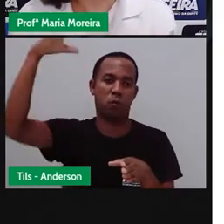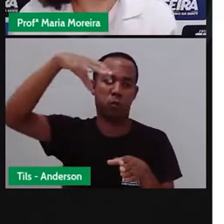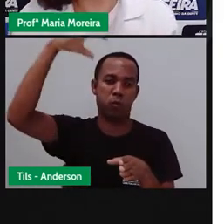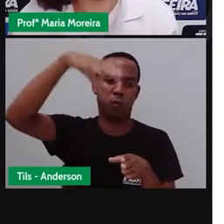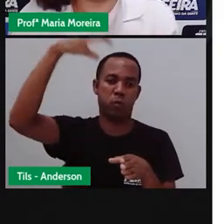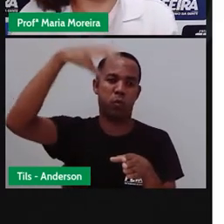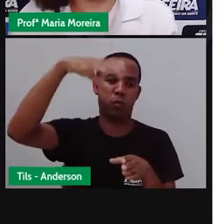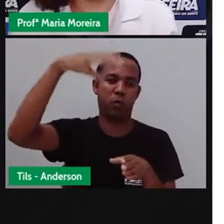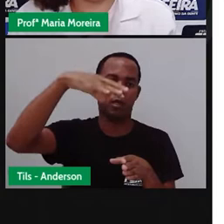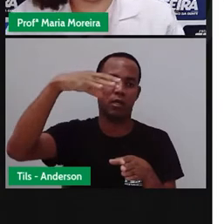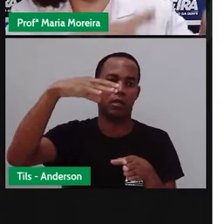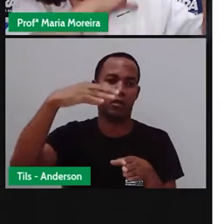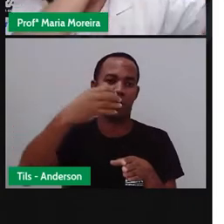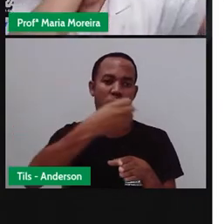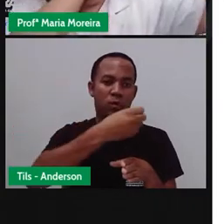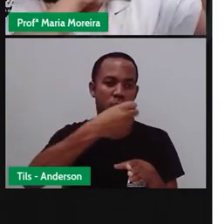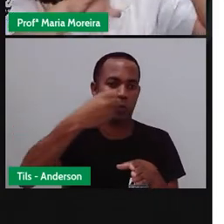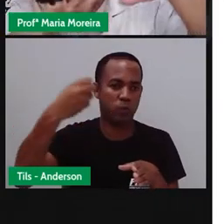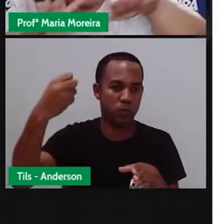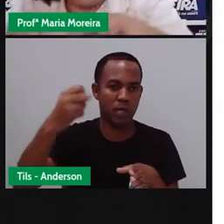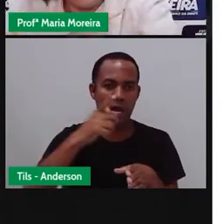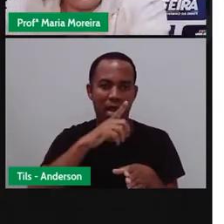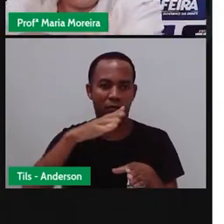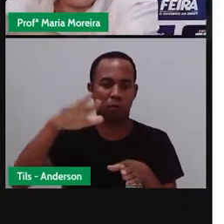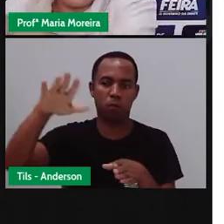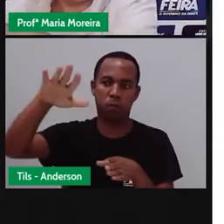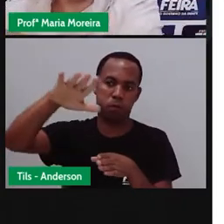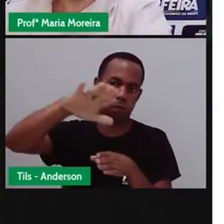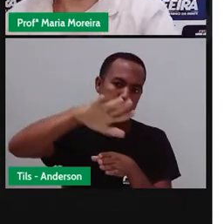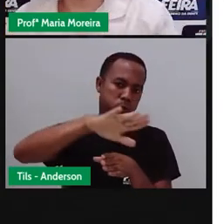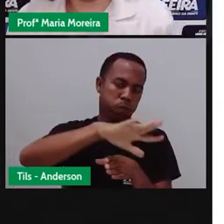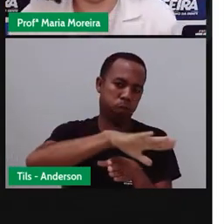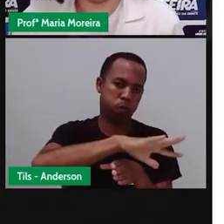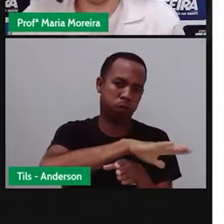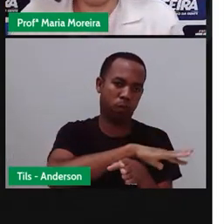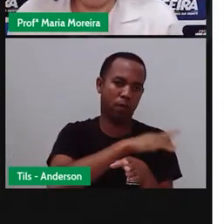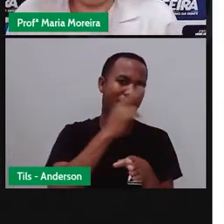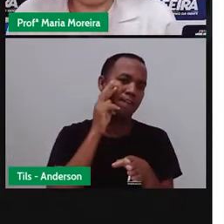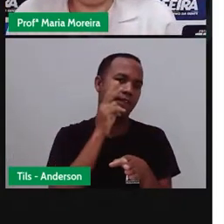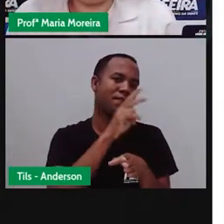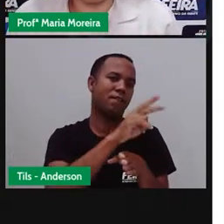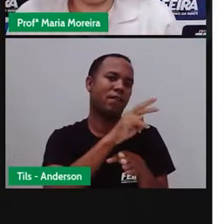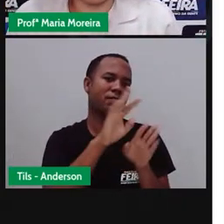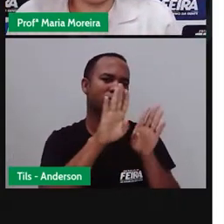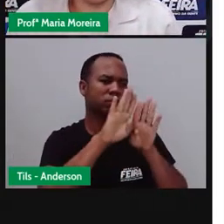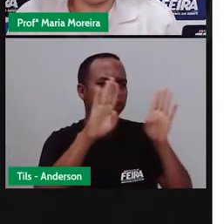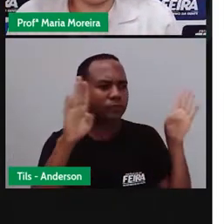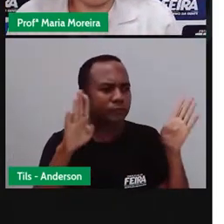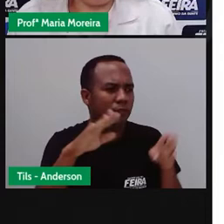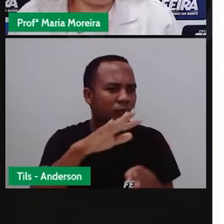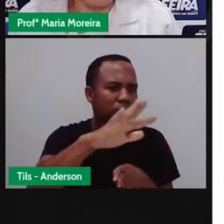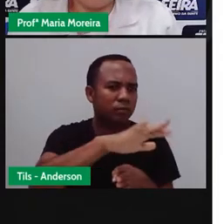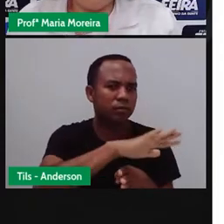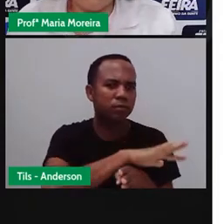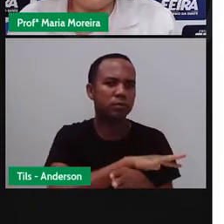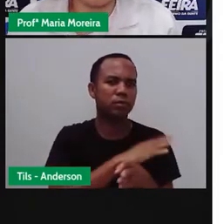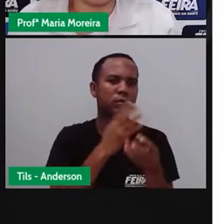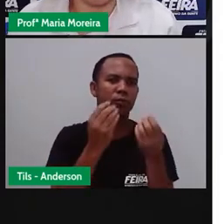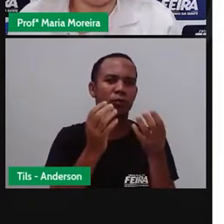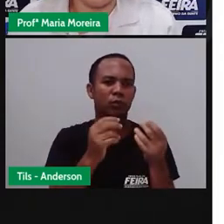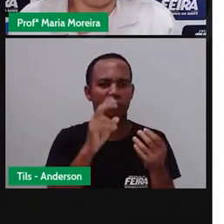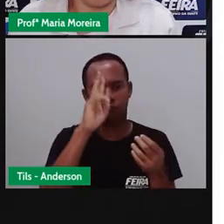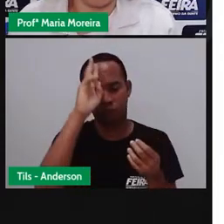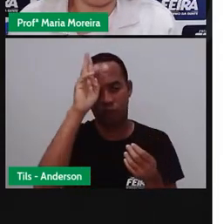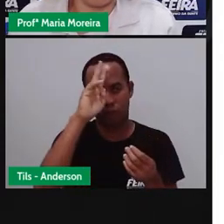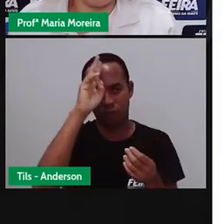recente, se ela abrir a janela, ela consegue ver aquela água toda escorrendo pela porta da casa dela. E bem forte,